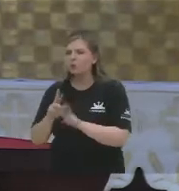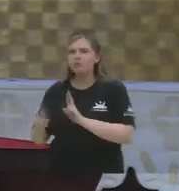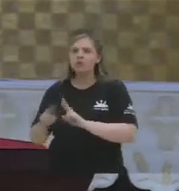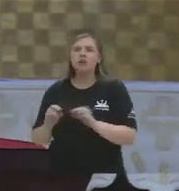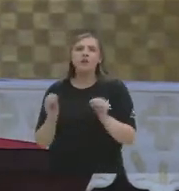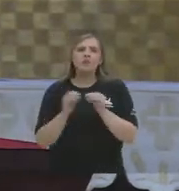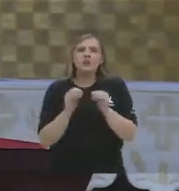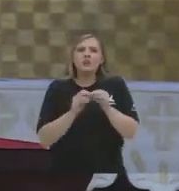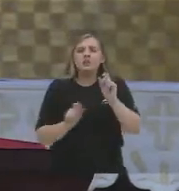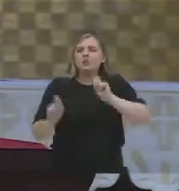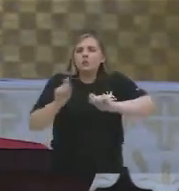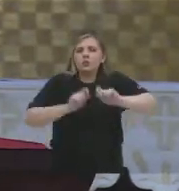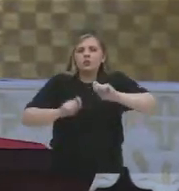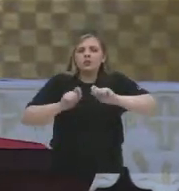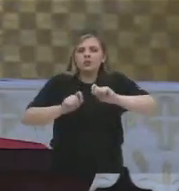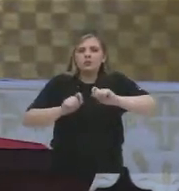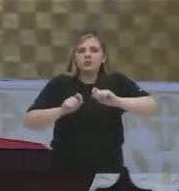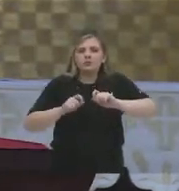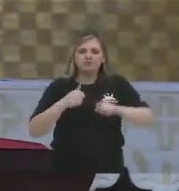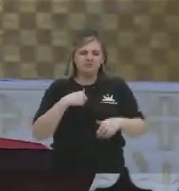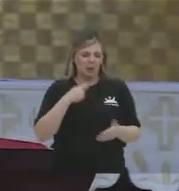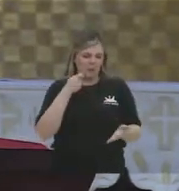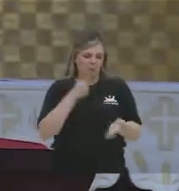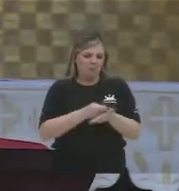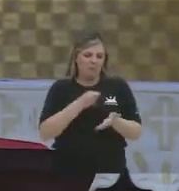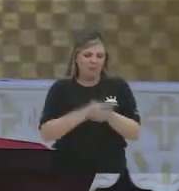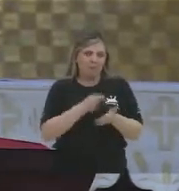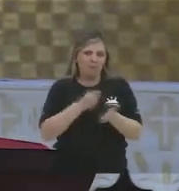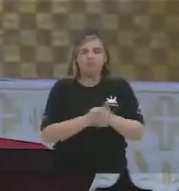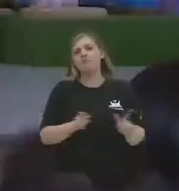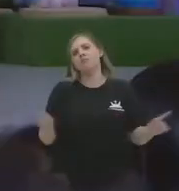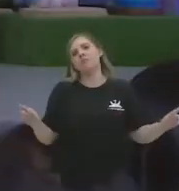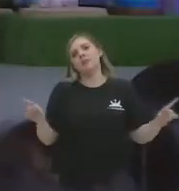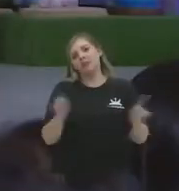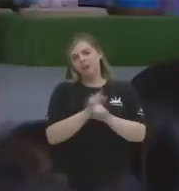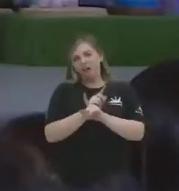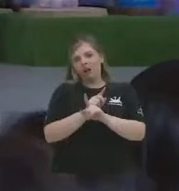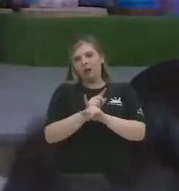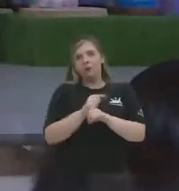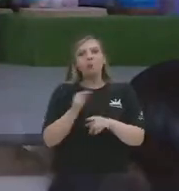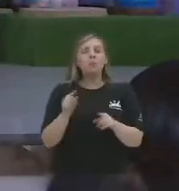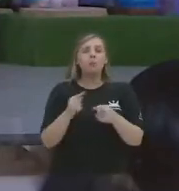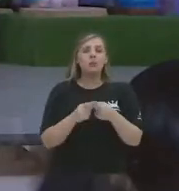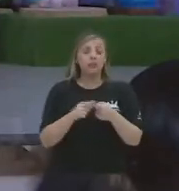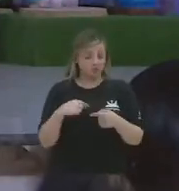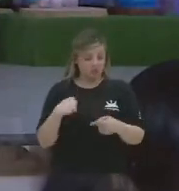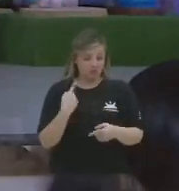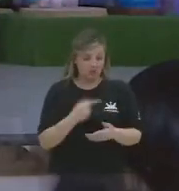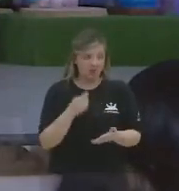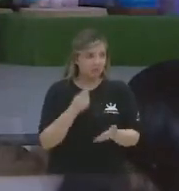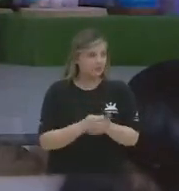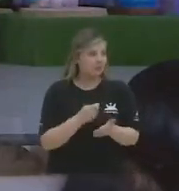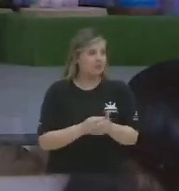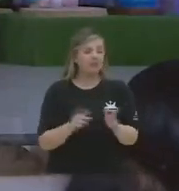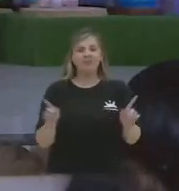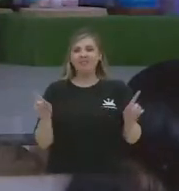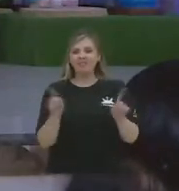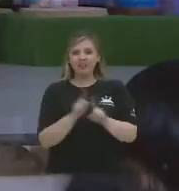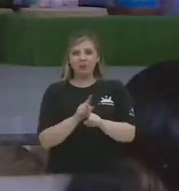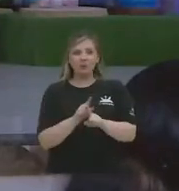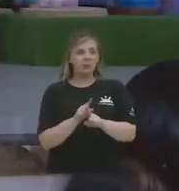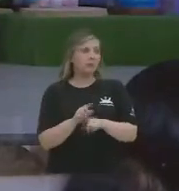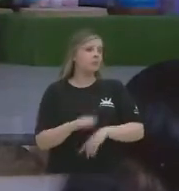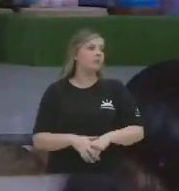na verdade, isso, porque a gente não tem que condenar nada. Não somos nós a condenar. A gente tem que aprovar que a